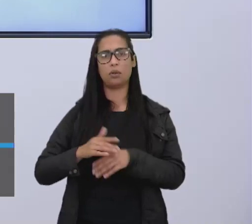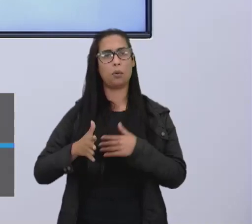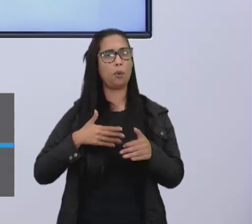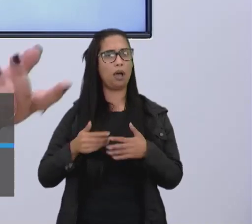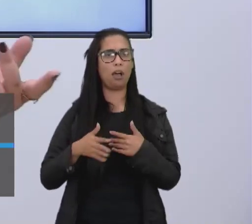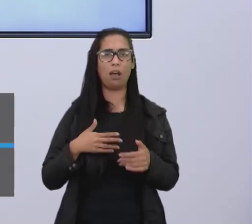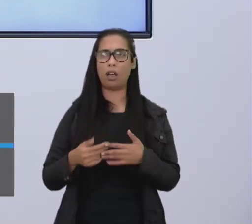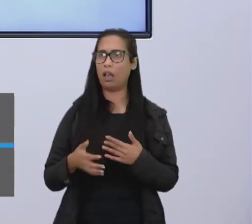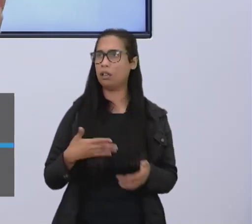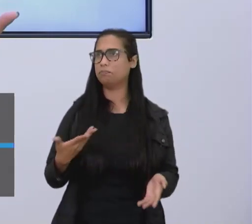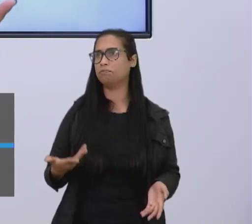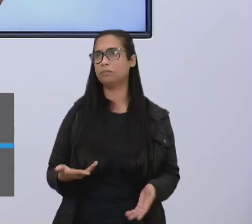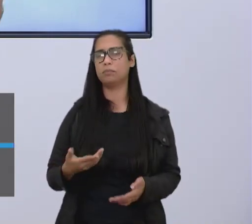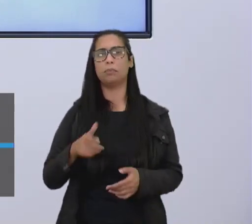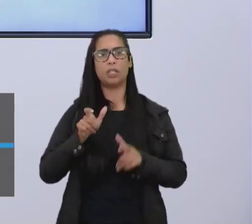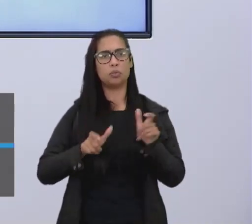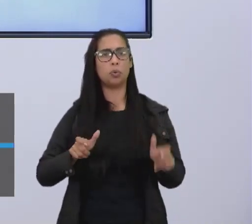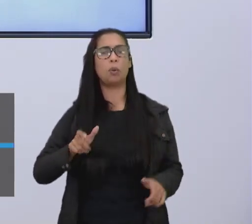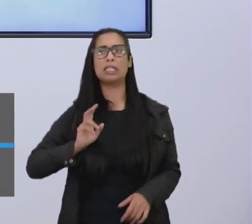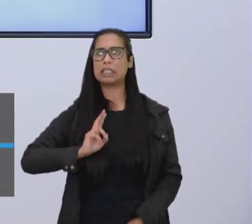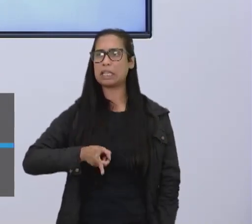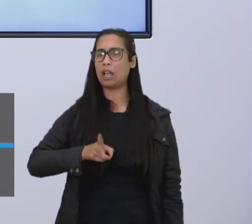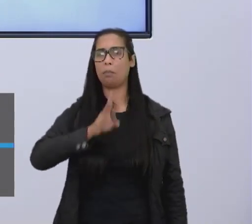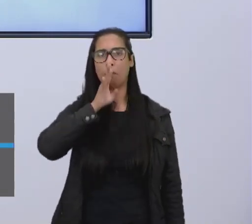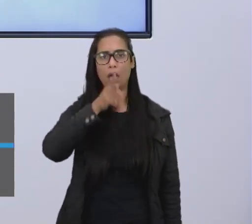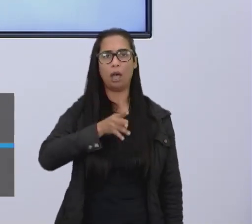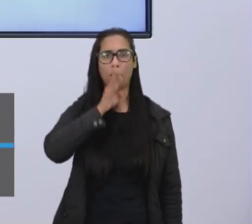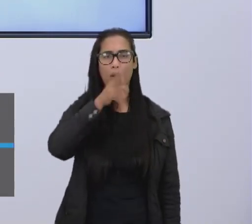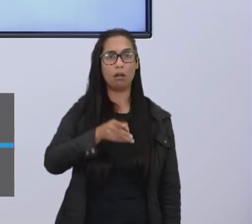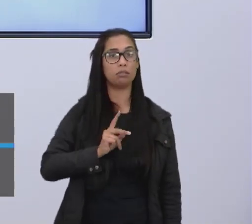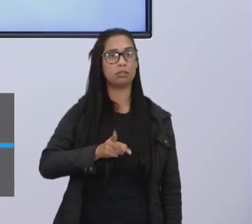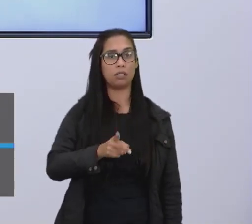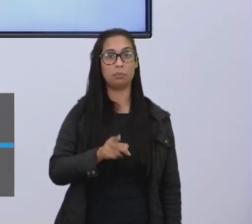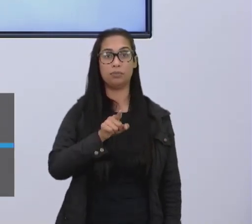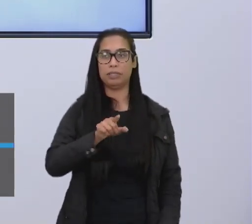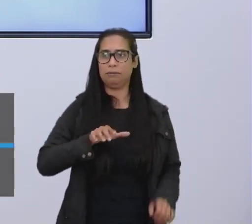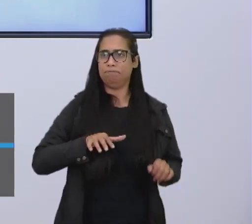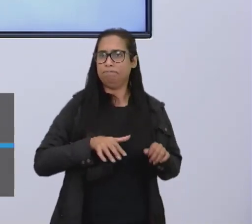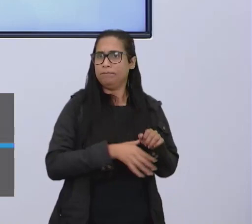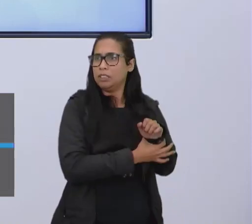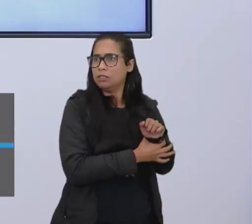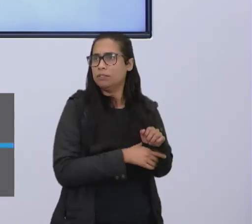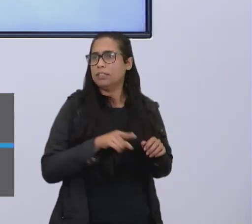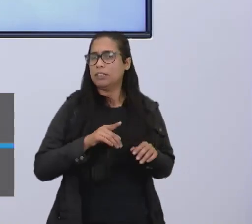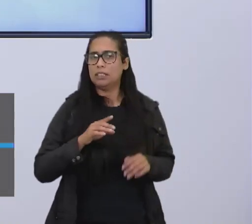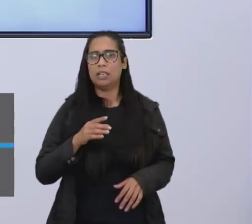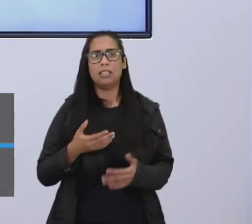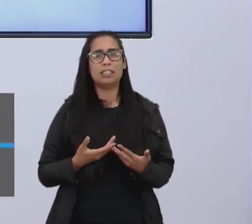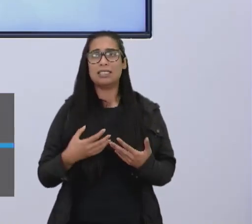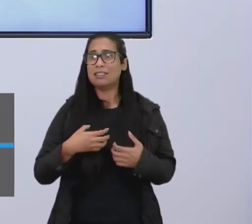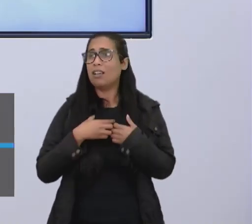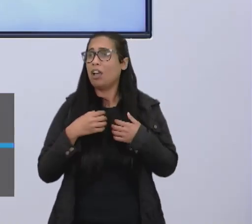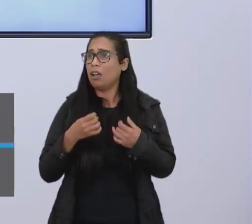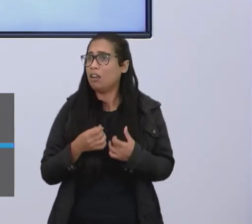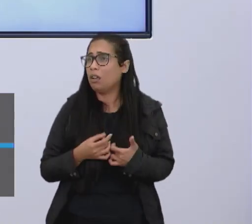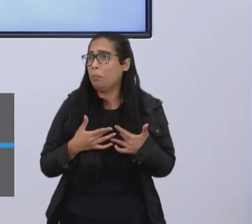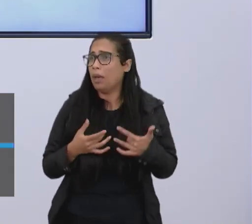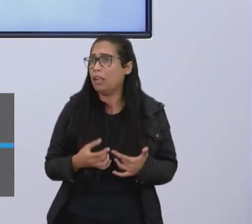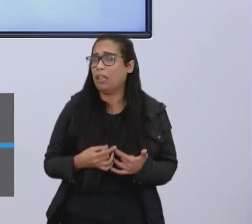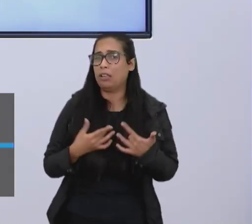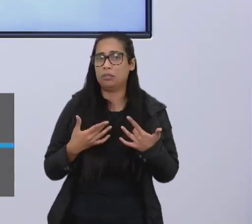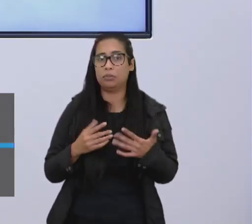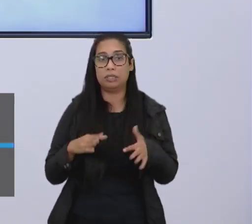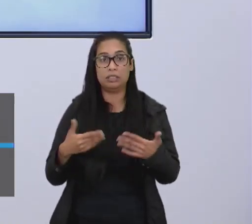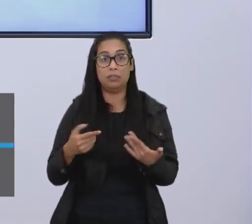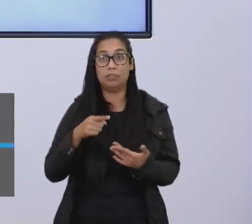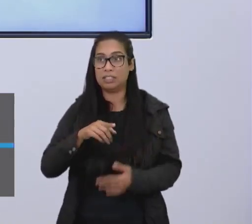agressão preventiva. Isso não existe, tá? Que fique muito claro. Mas assim, uma agressão preventiva no sentido que assim, as pessoas te agridem mesmo sem saber porque elas